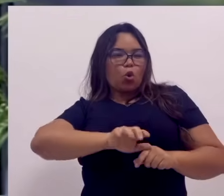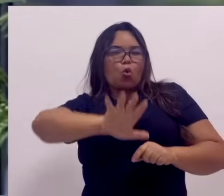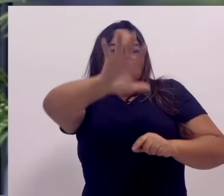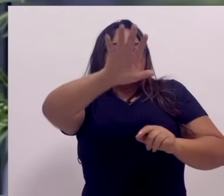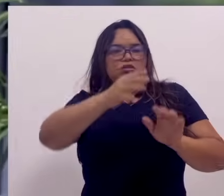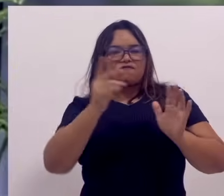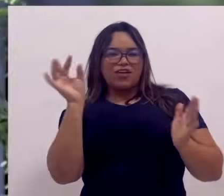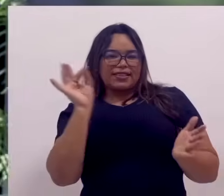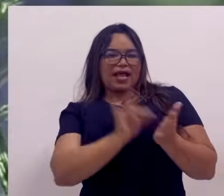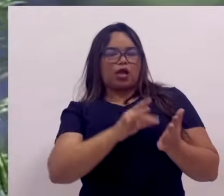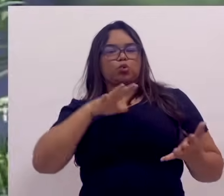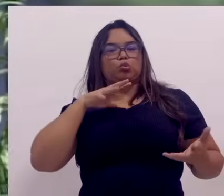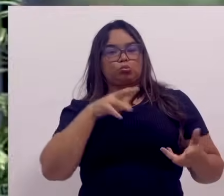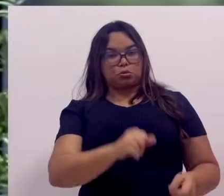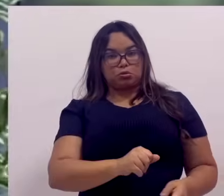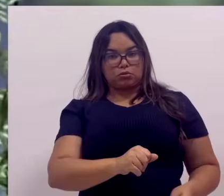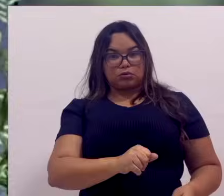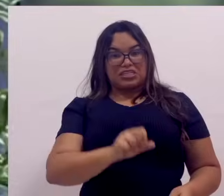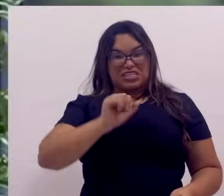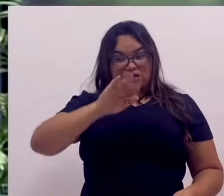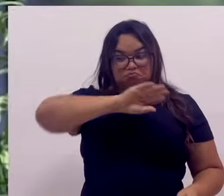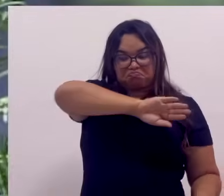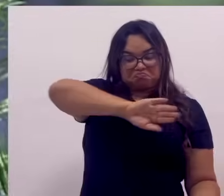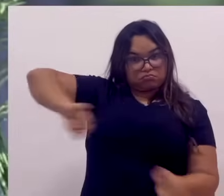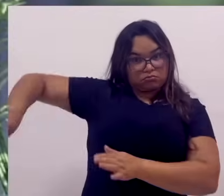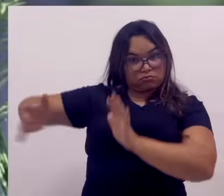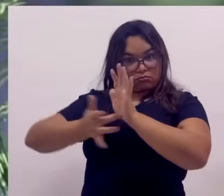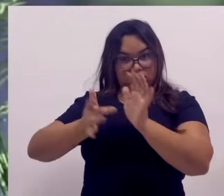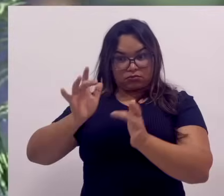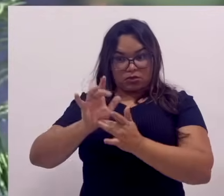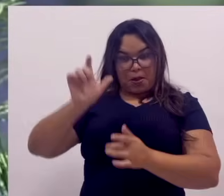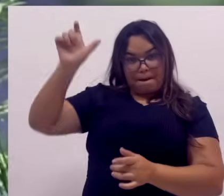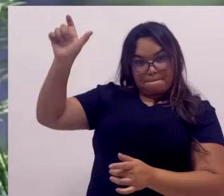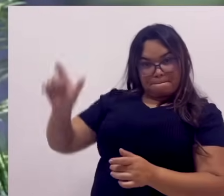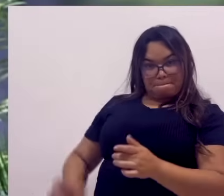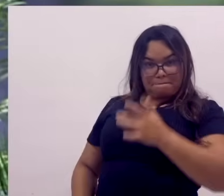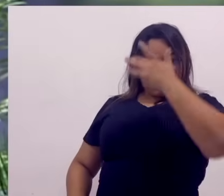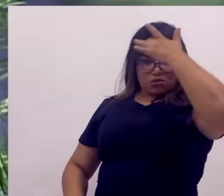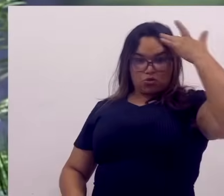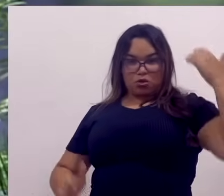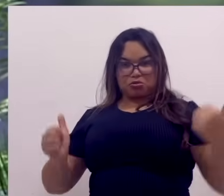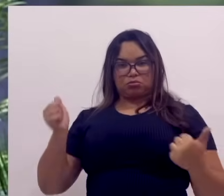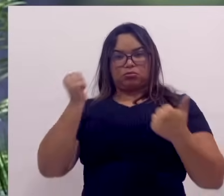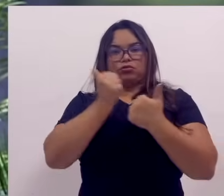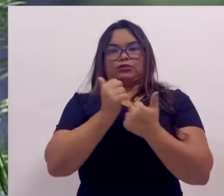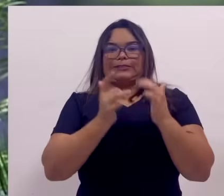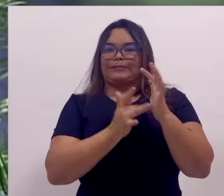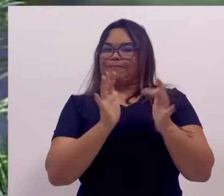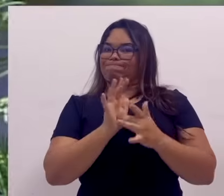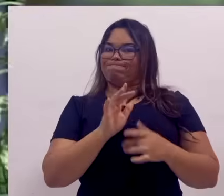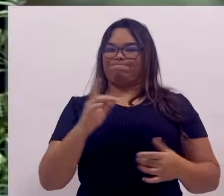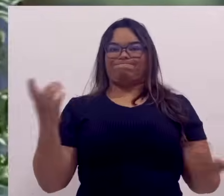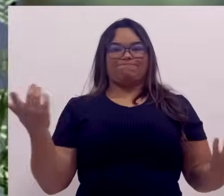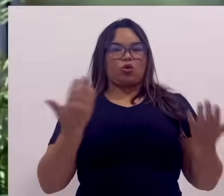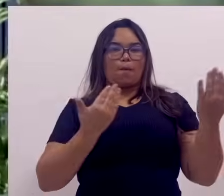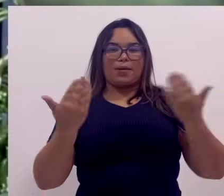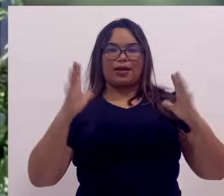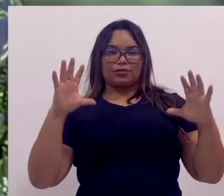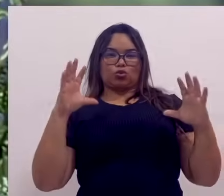e outra pessoa se torna a luz do mundo, então estamos em trevas. Não há outra